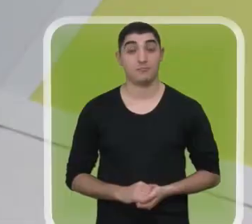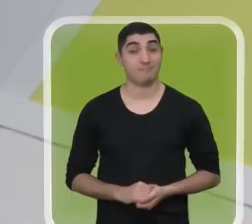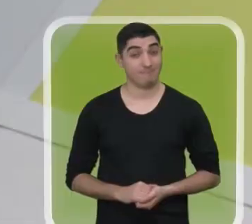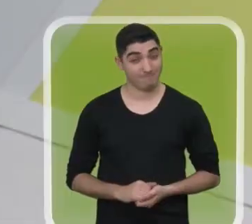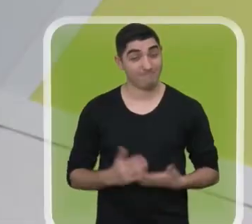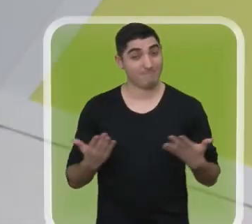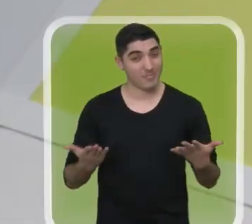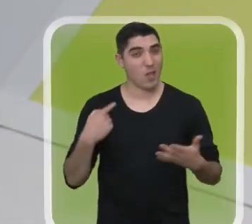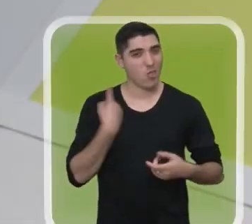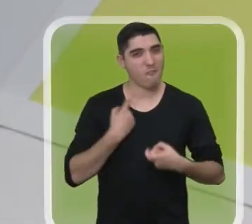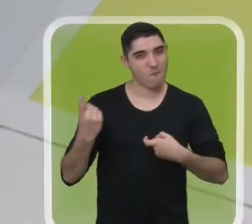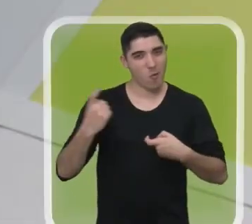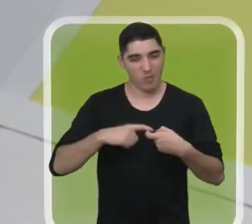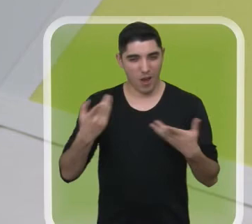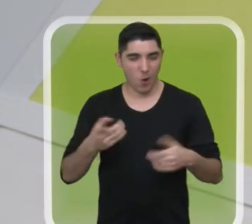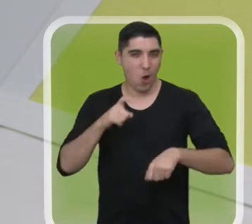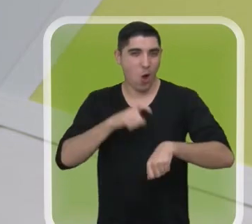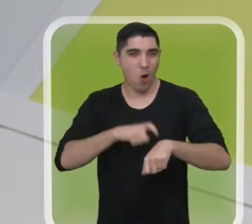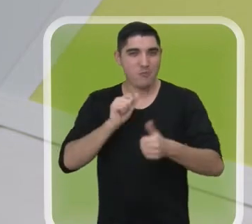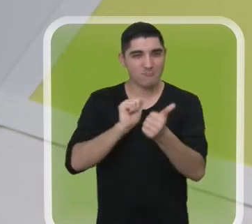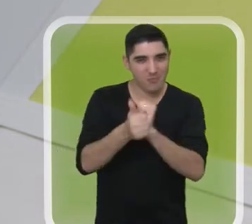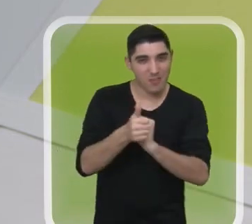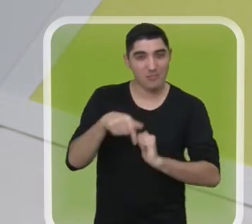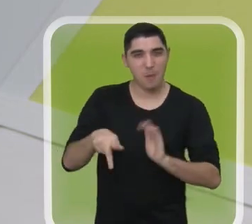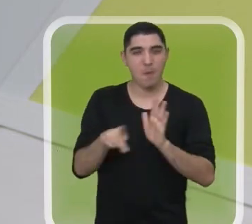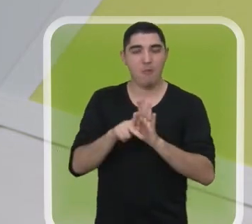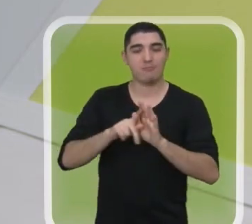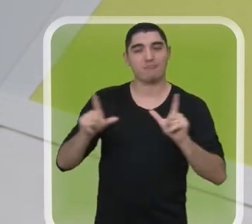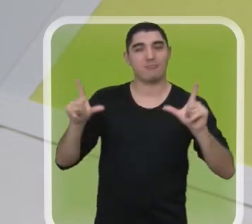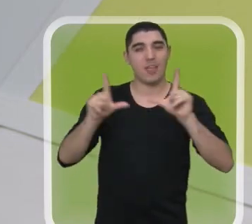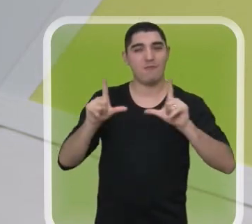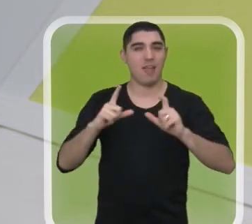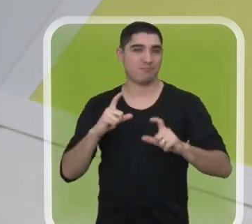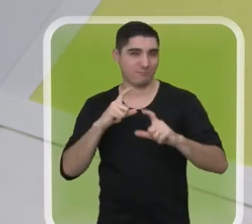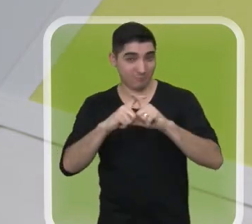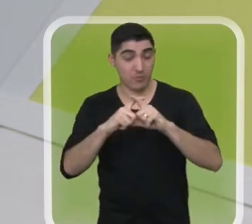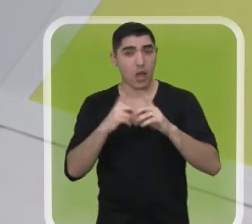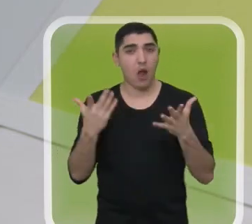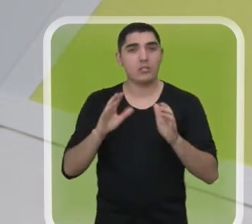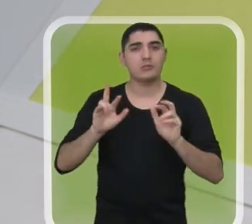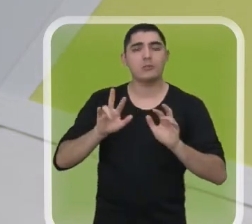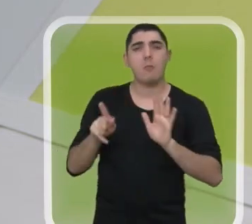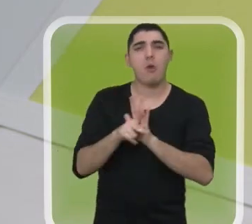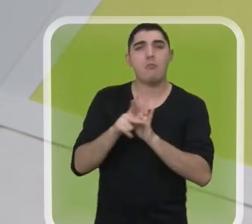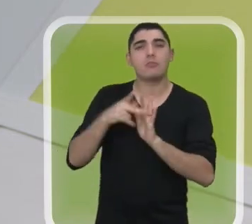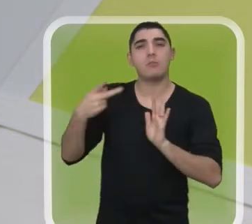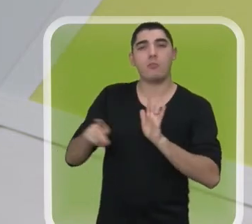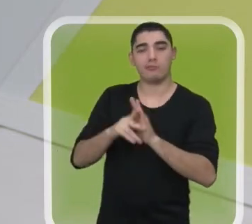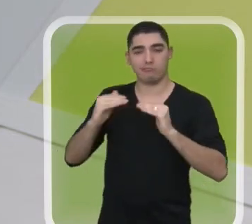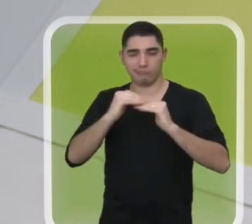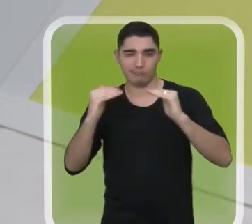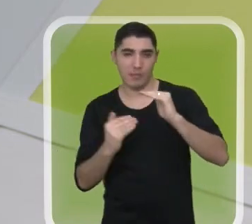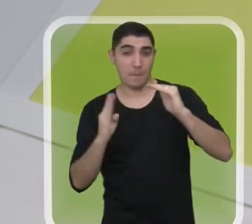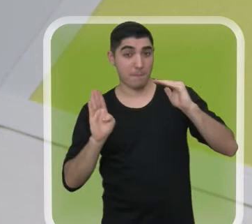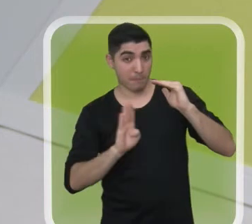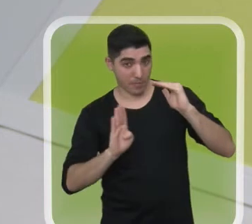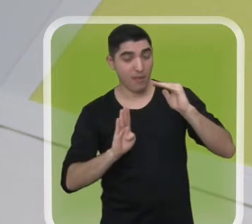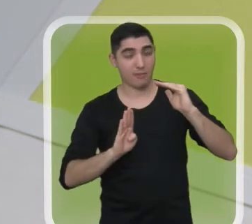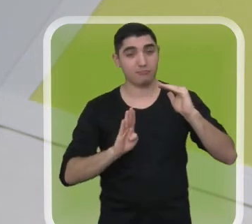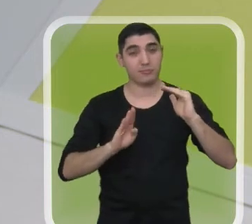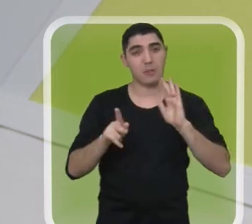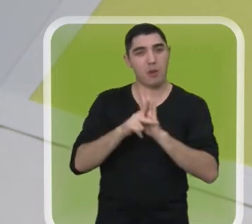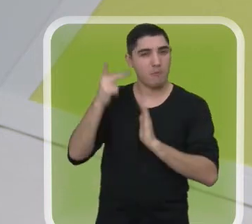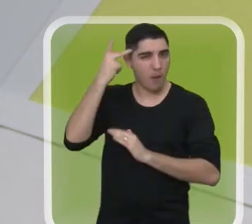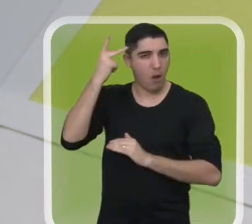Muito bem, estamos de volta com o Hora do Esporte aqui na tela da TV Câmara para falar do Paulistão da segunda divisão, porque começou no último final de